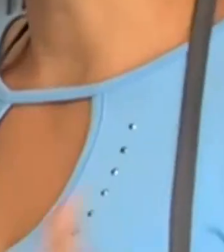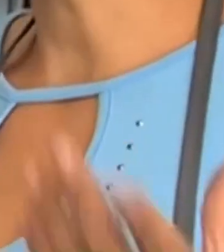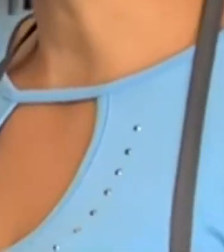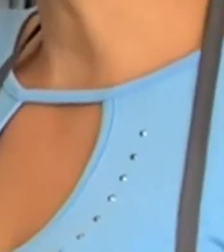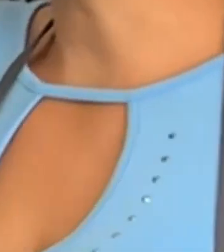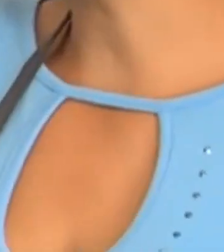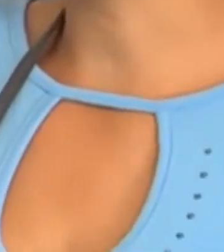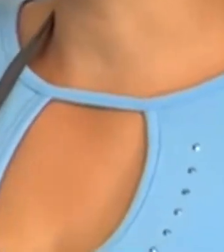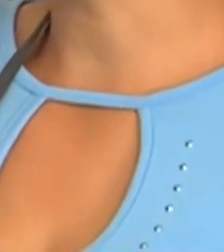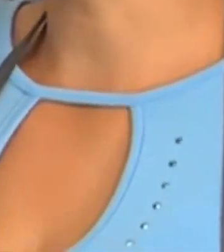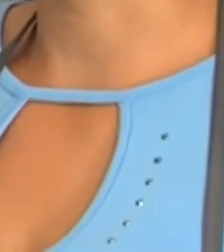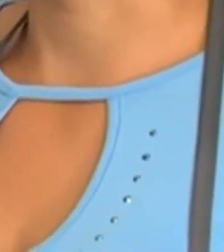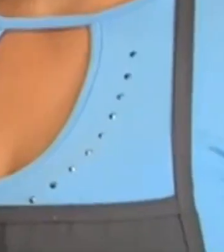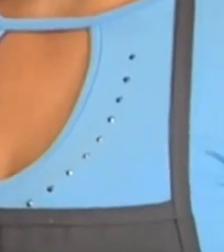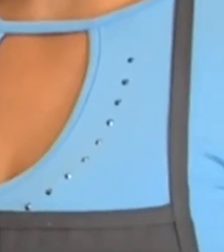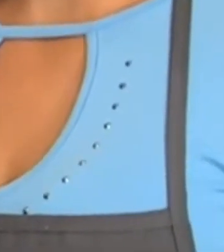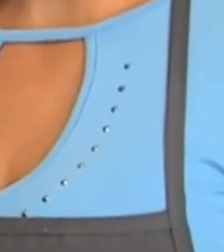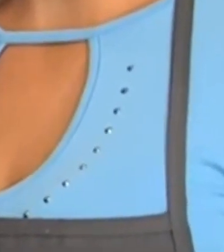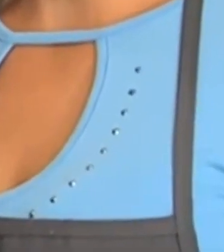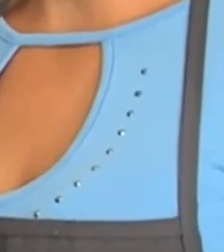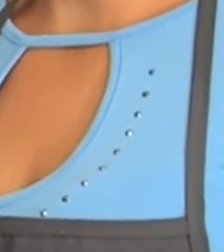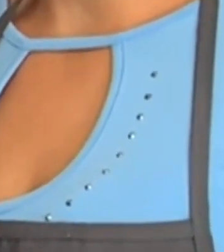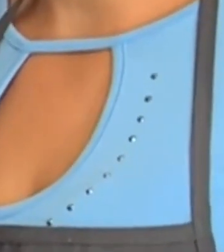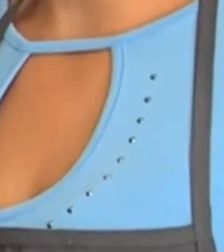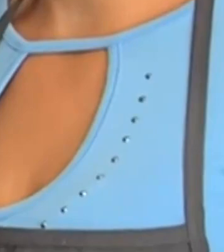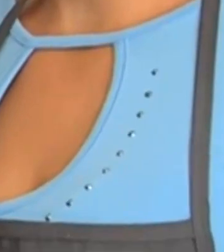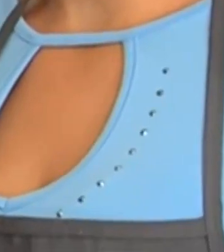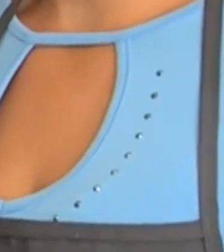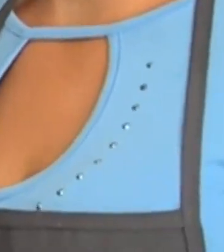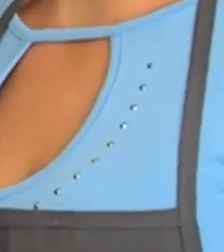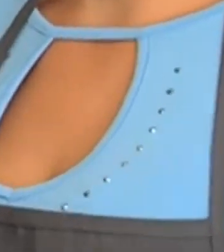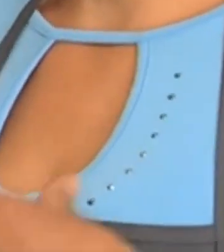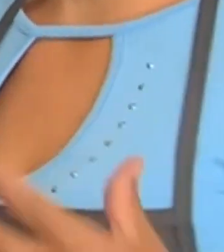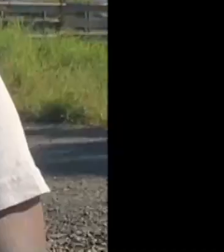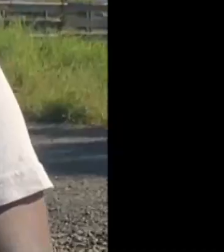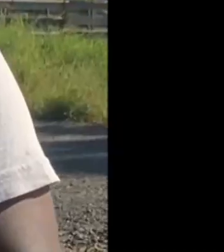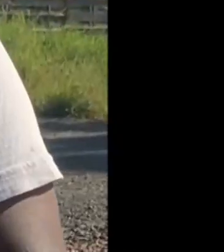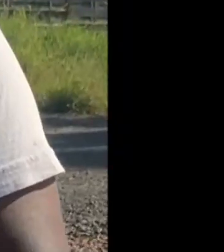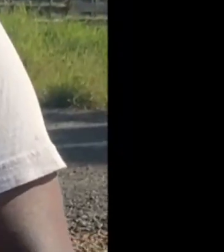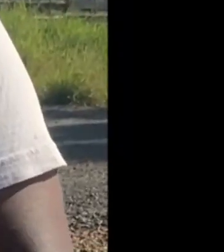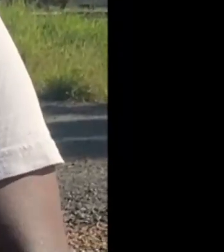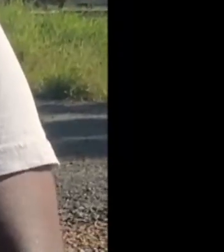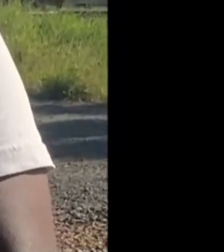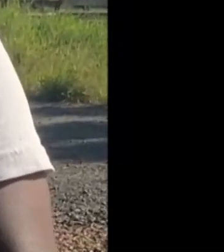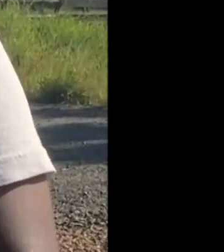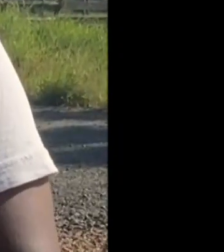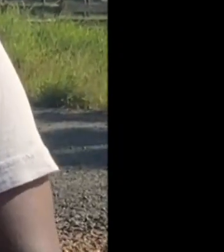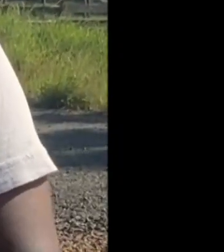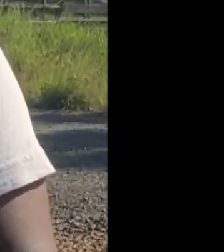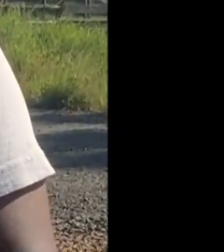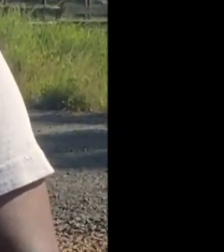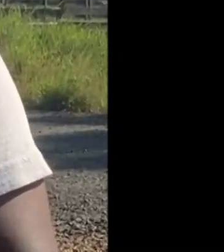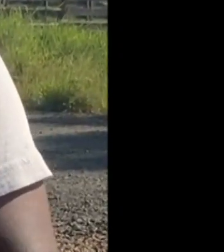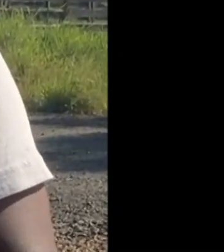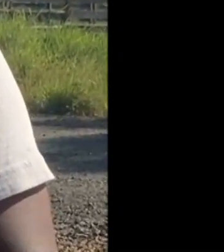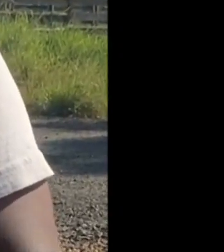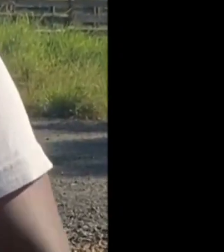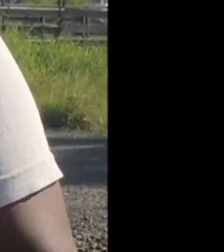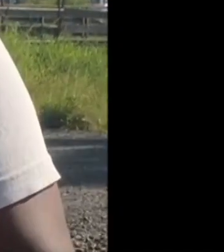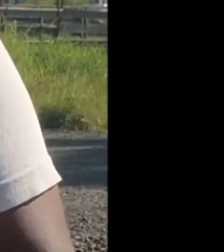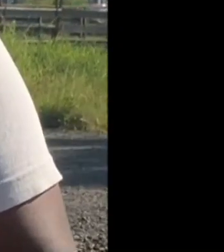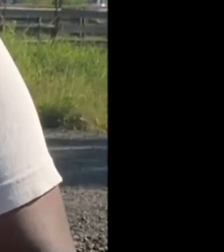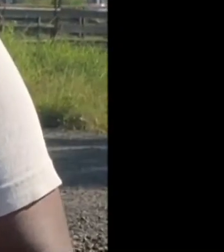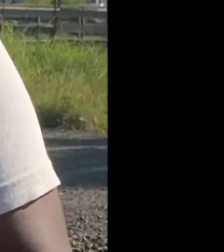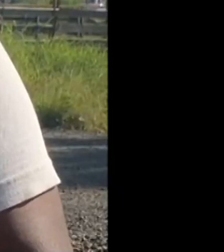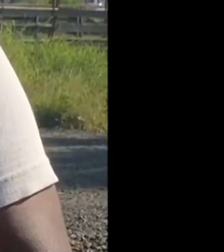caiu. Quase que a moto caiu também. Terrível, toda vez que chove é um transtorno pra passar. Sou morador aqui do Monte Castelo, moro aqui faz 12 anos.